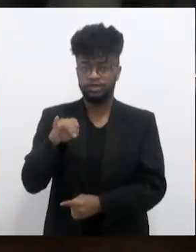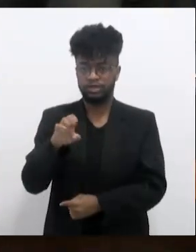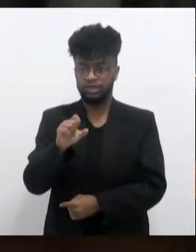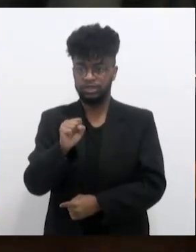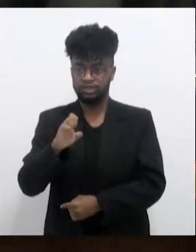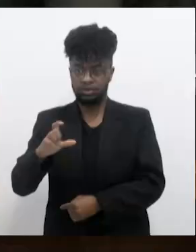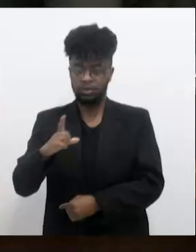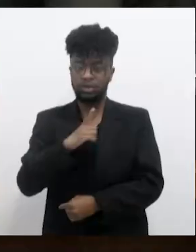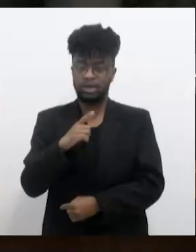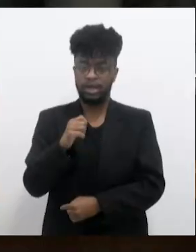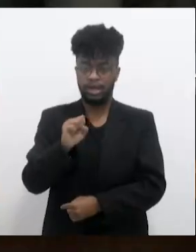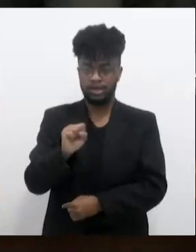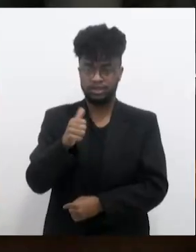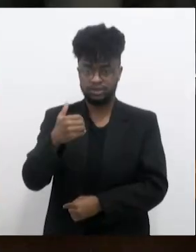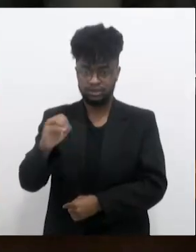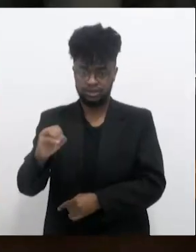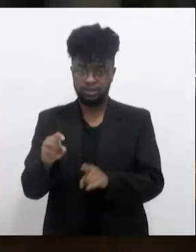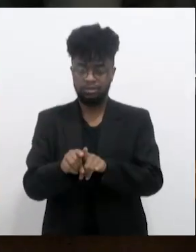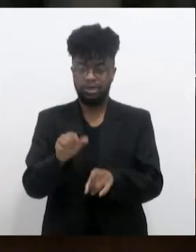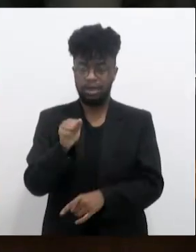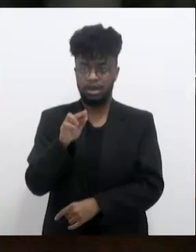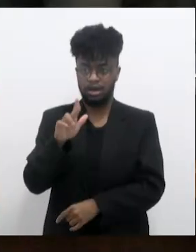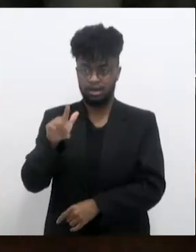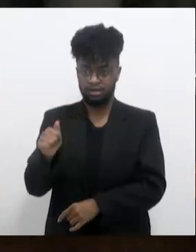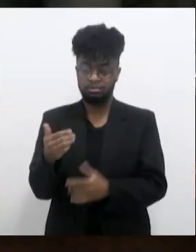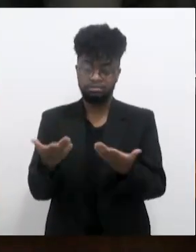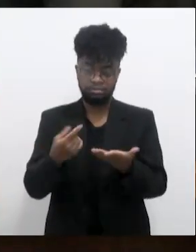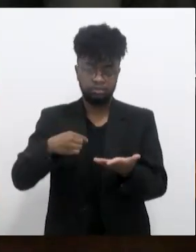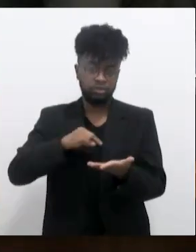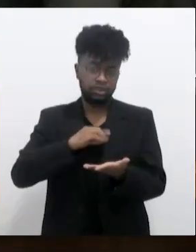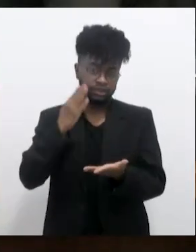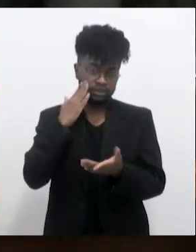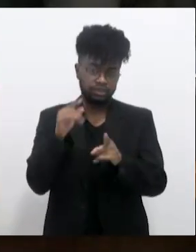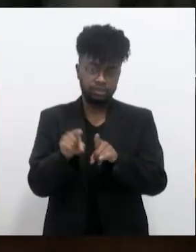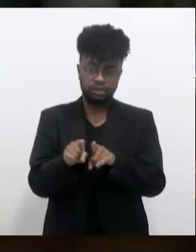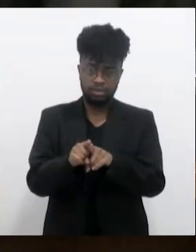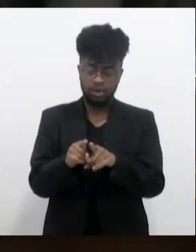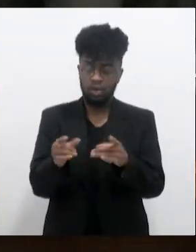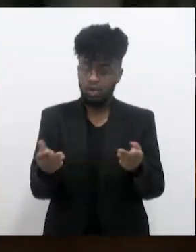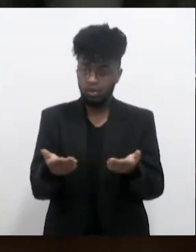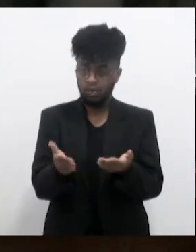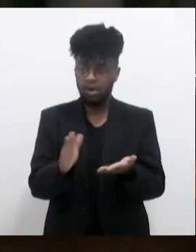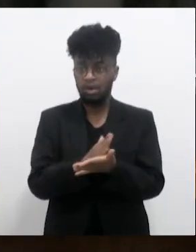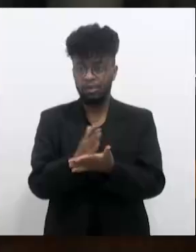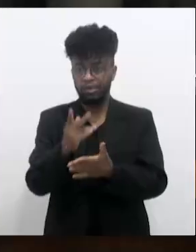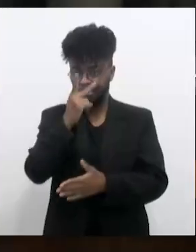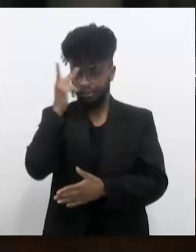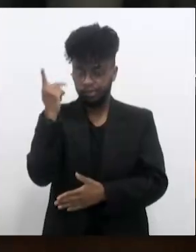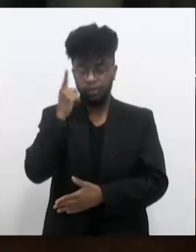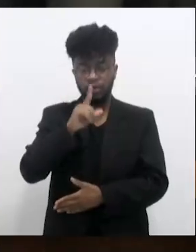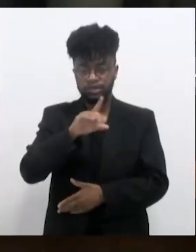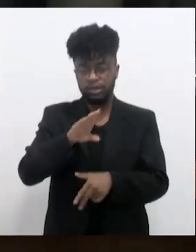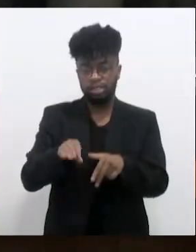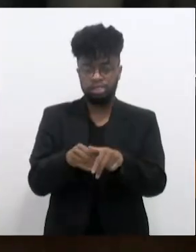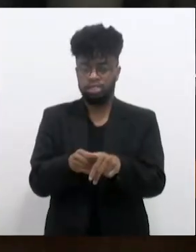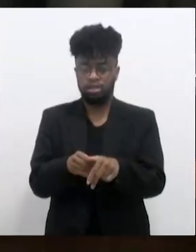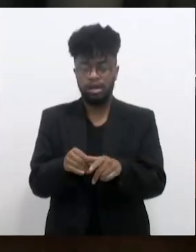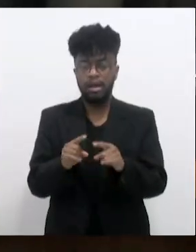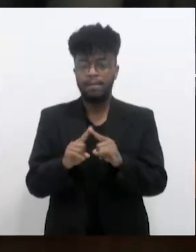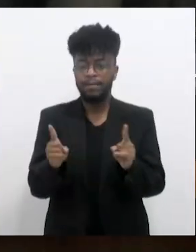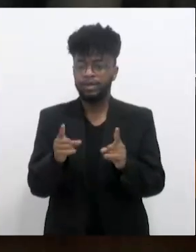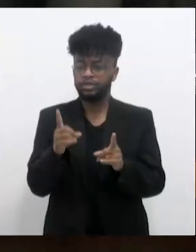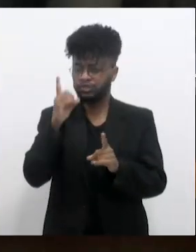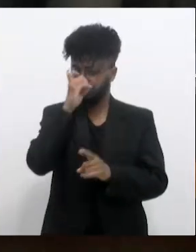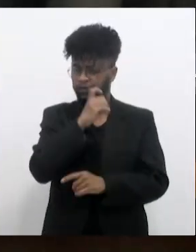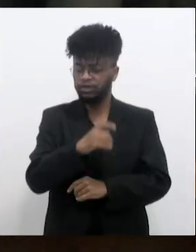o S10 e com o Arla. Nós sabemos também que hoje em dia algumas pessoas até conseguem burlar, mas é bem mais